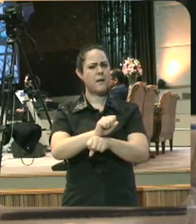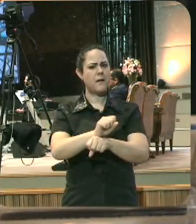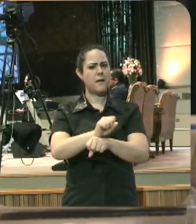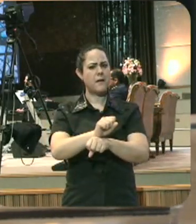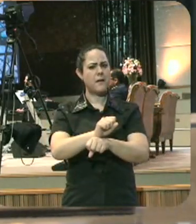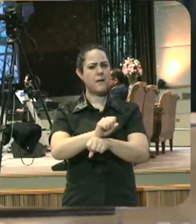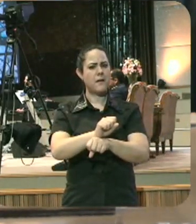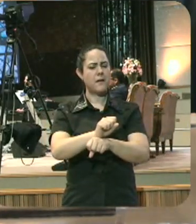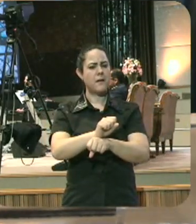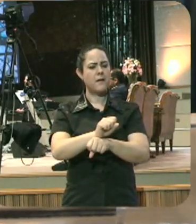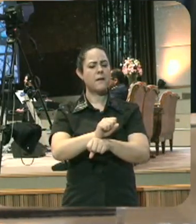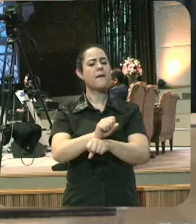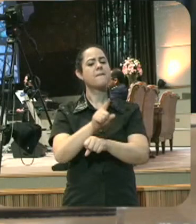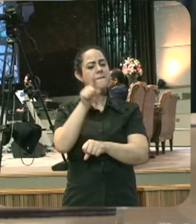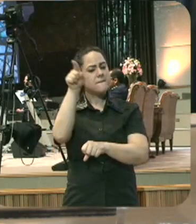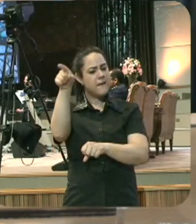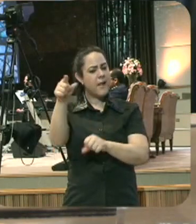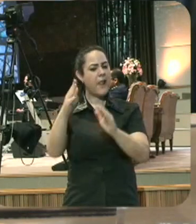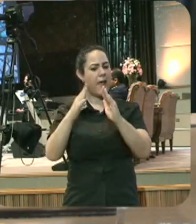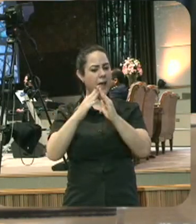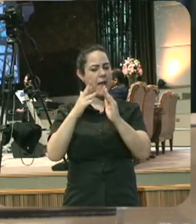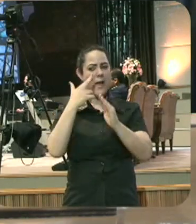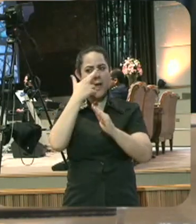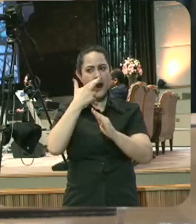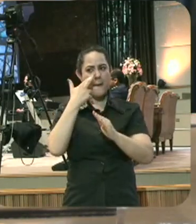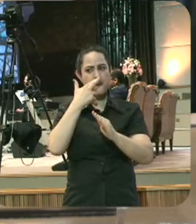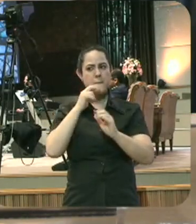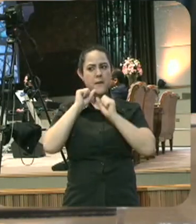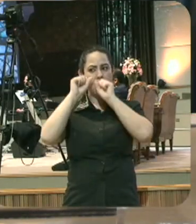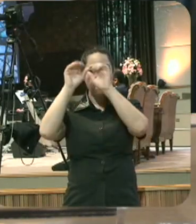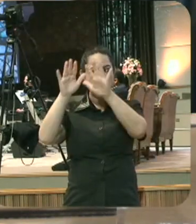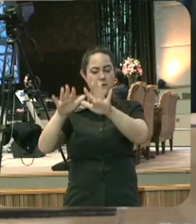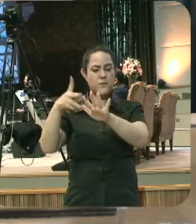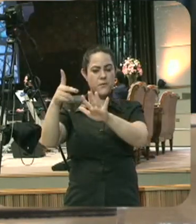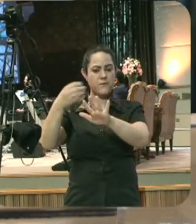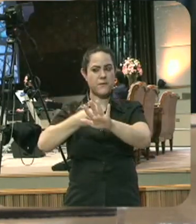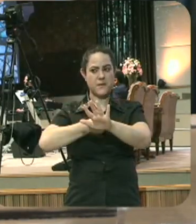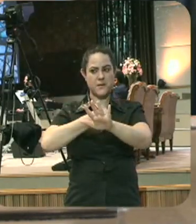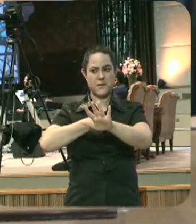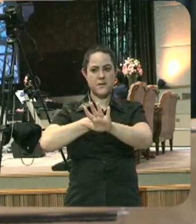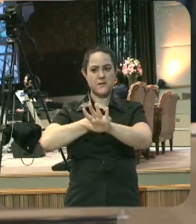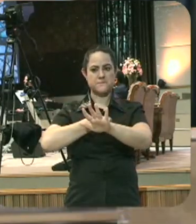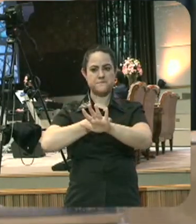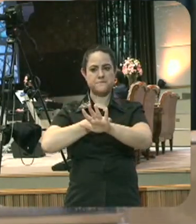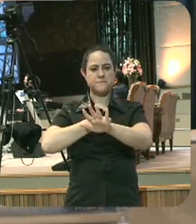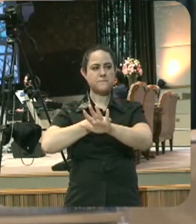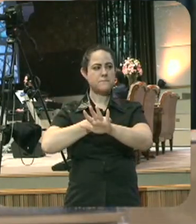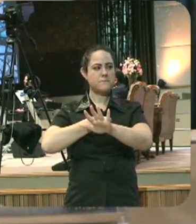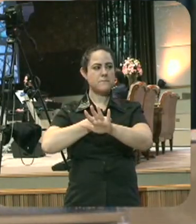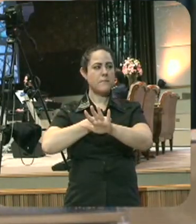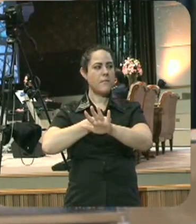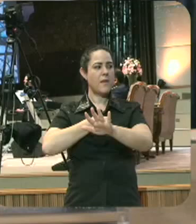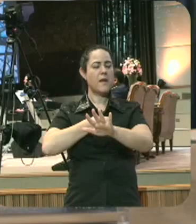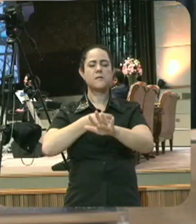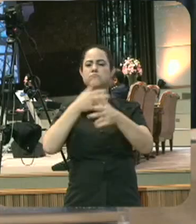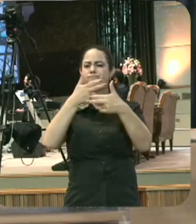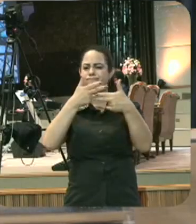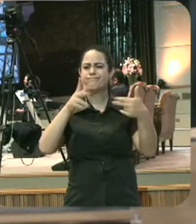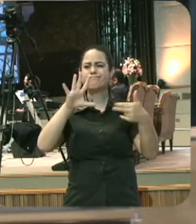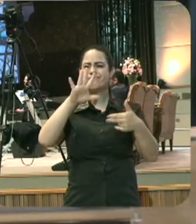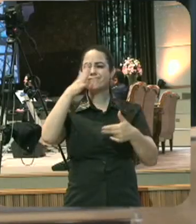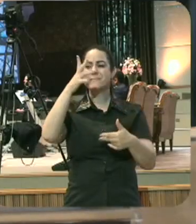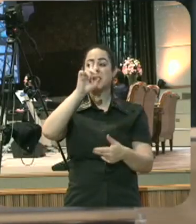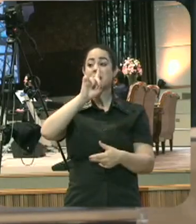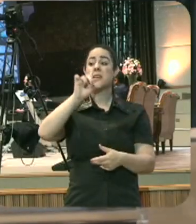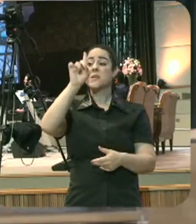vai na casa de Raabe e abençoa. E sabe, quantas vezes no meio dessa jornada Deus vai